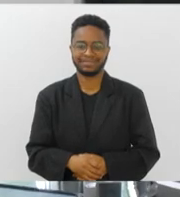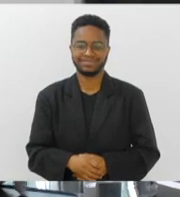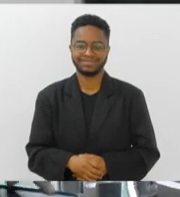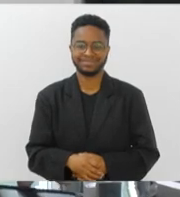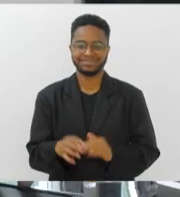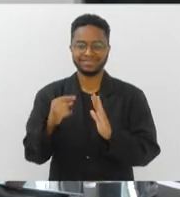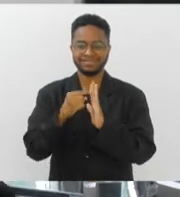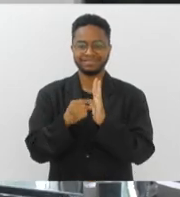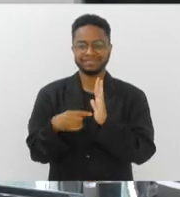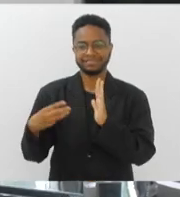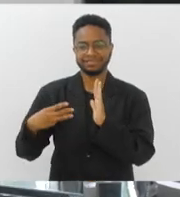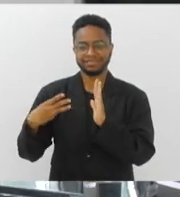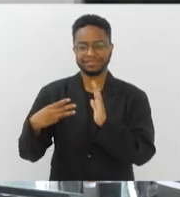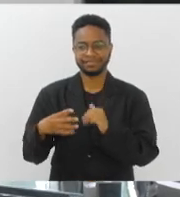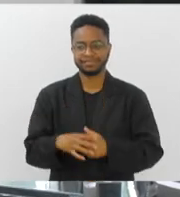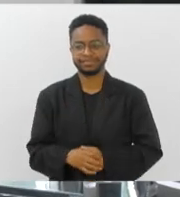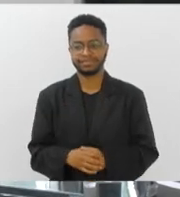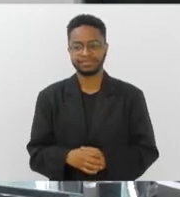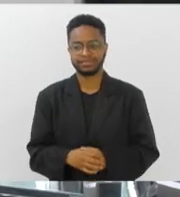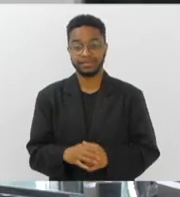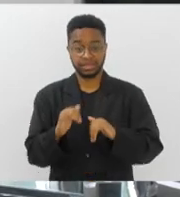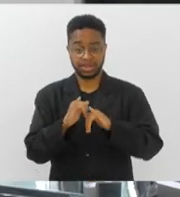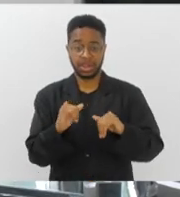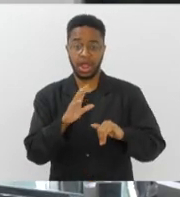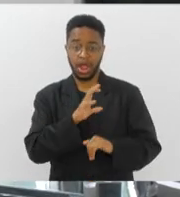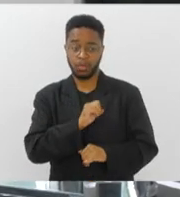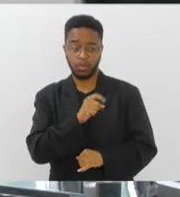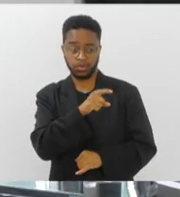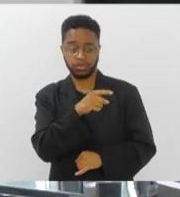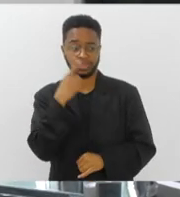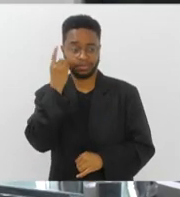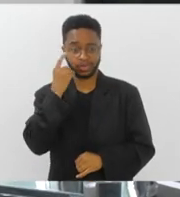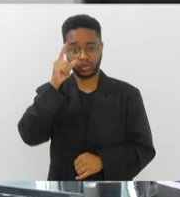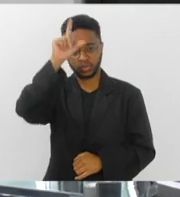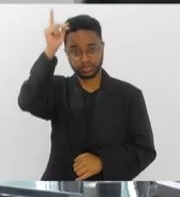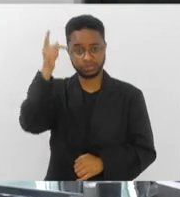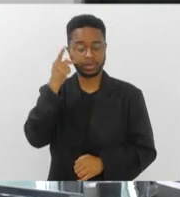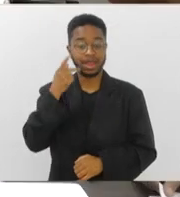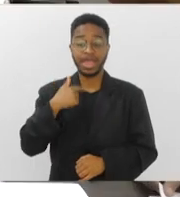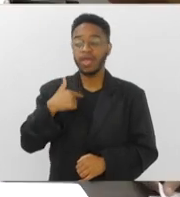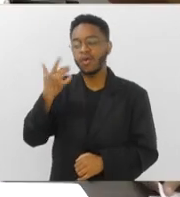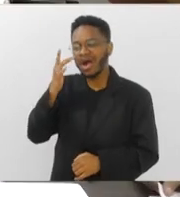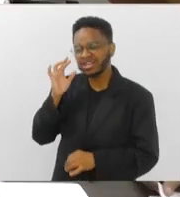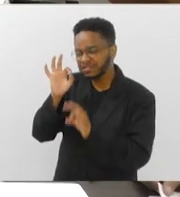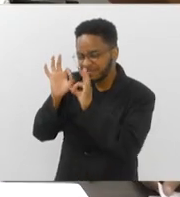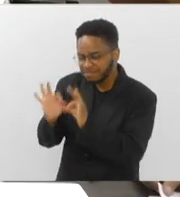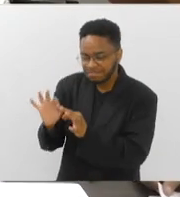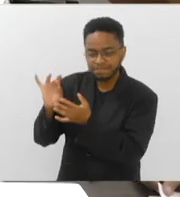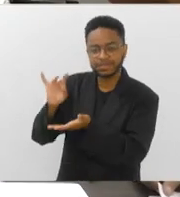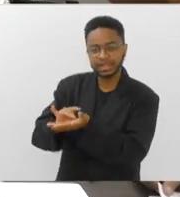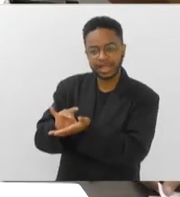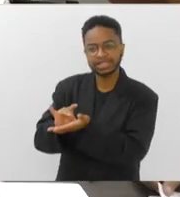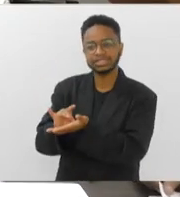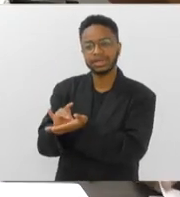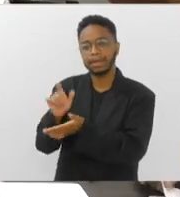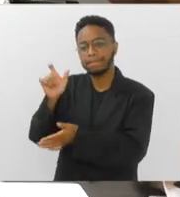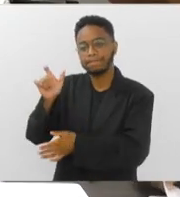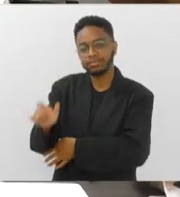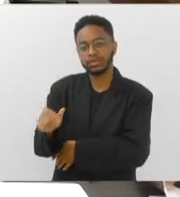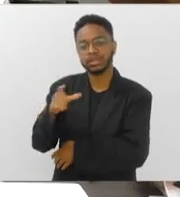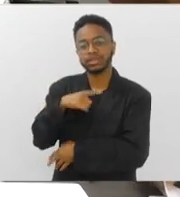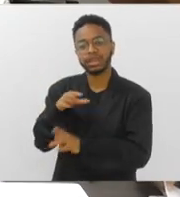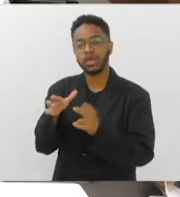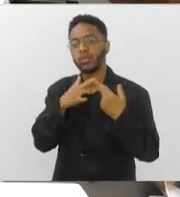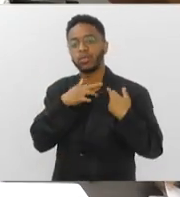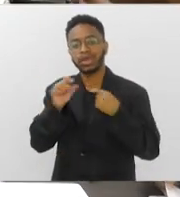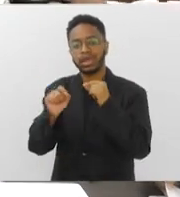Item 3 da pauta. Declaração de amor do deputado Luiz Paulo. Eu acho que quem deveria fazer isso aqui, quem tem essa prerrogativa, é o